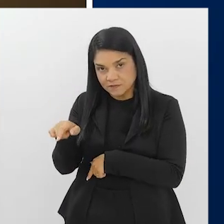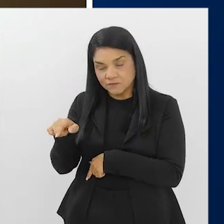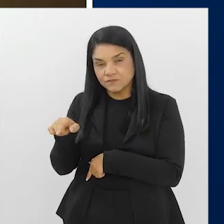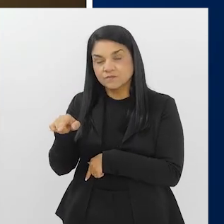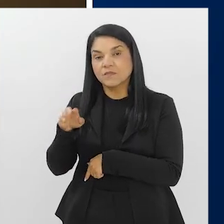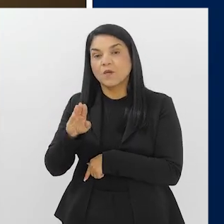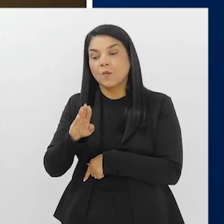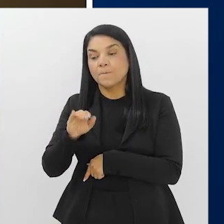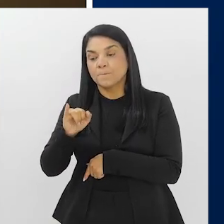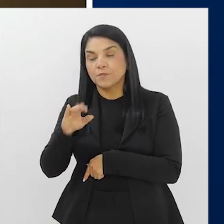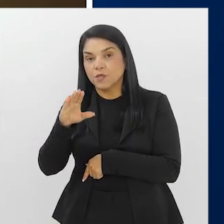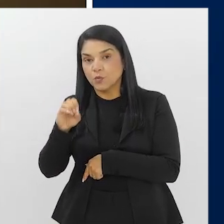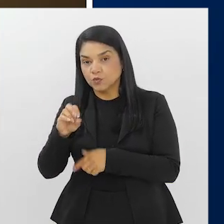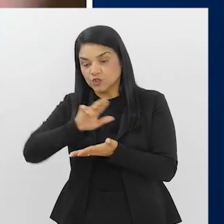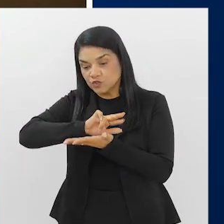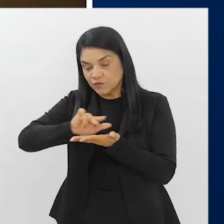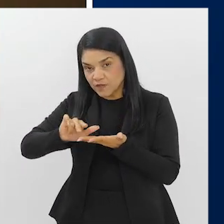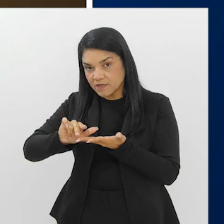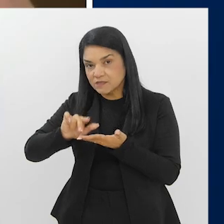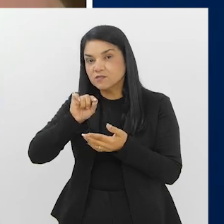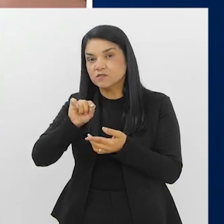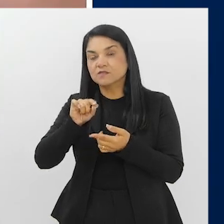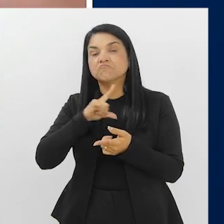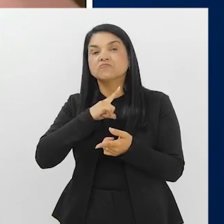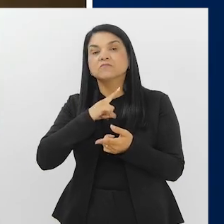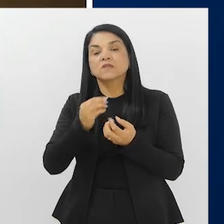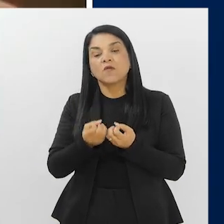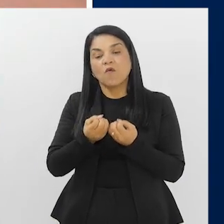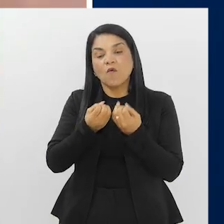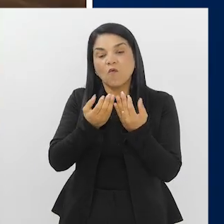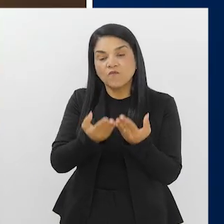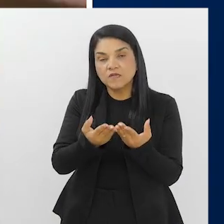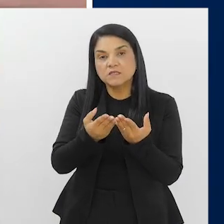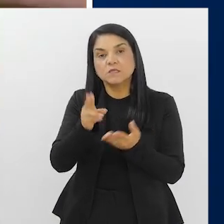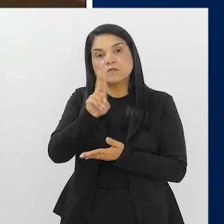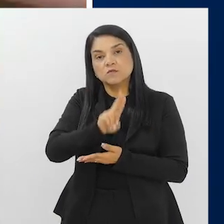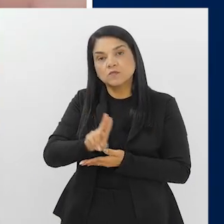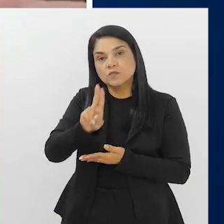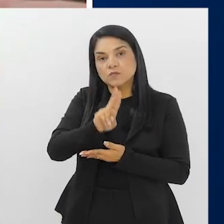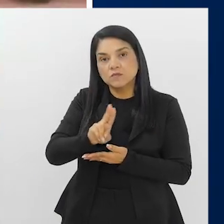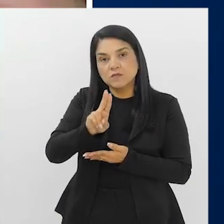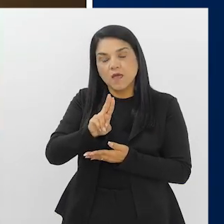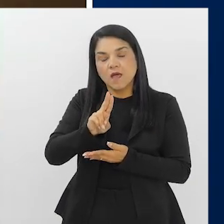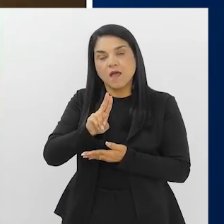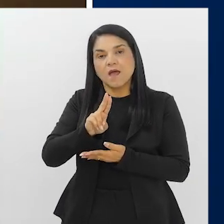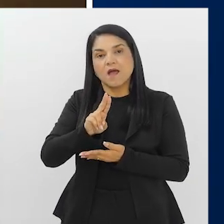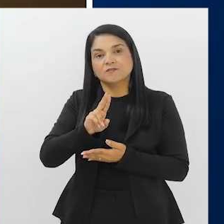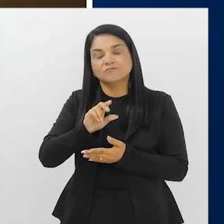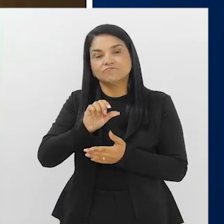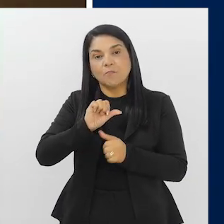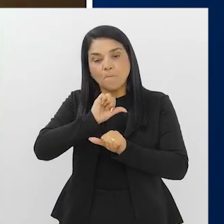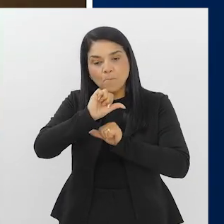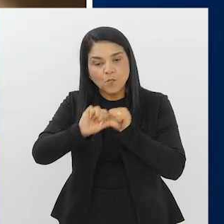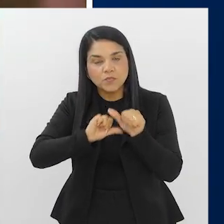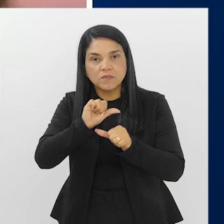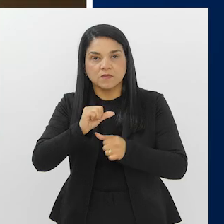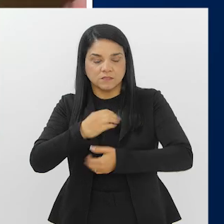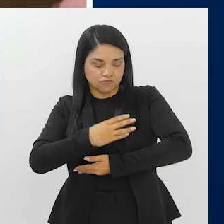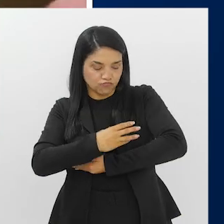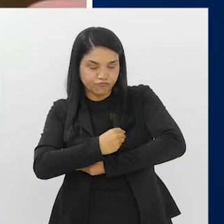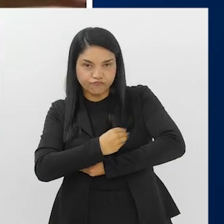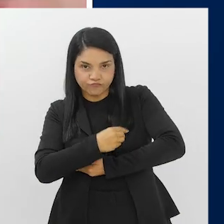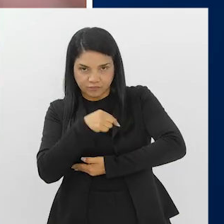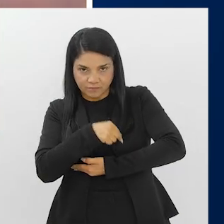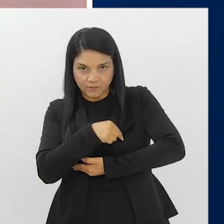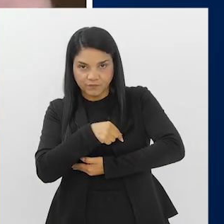gente vai, né, oferecer quais são os utensílios que a gente pode utilizar nesse momento para que esse bebê não faça uma confusão de